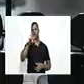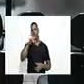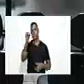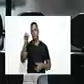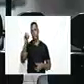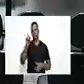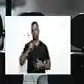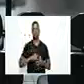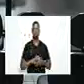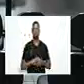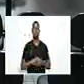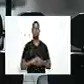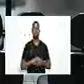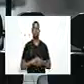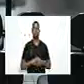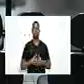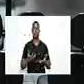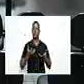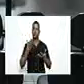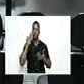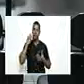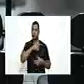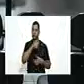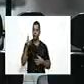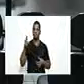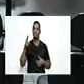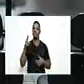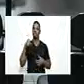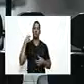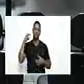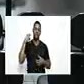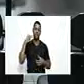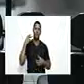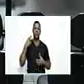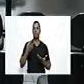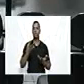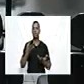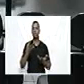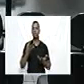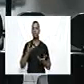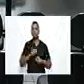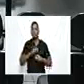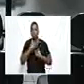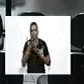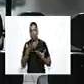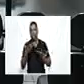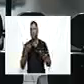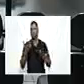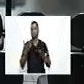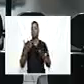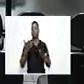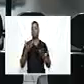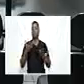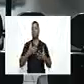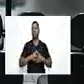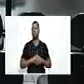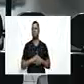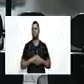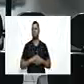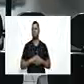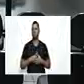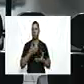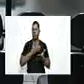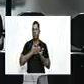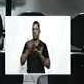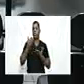presente gostaria de saber dos vereadores alguém que se prontifica